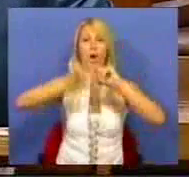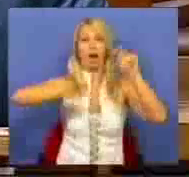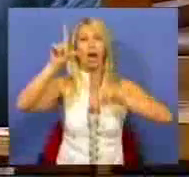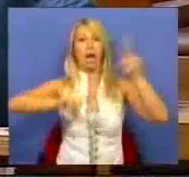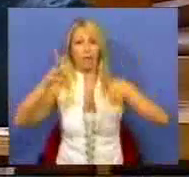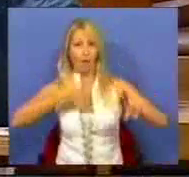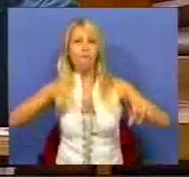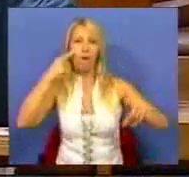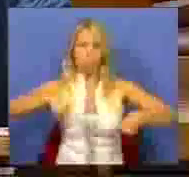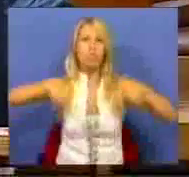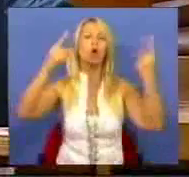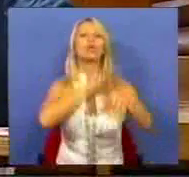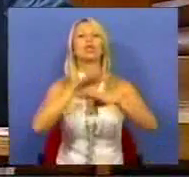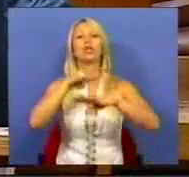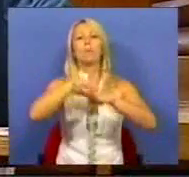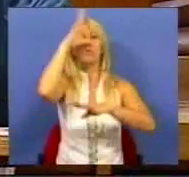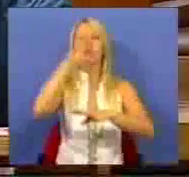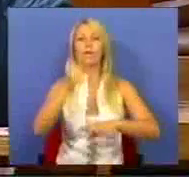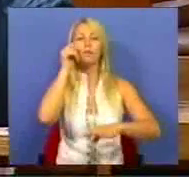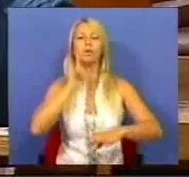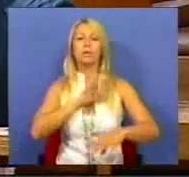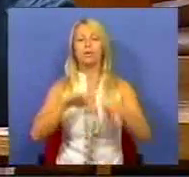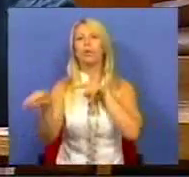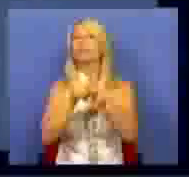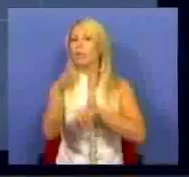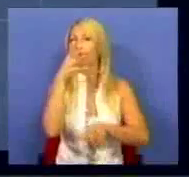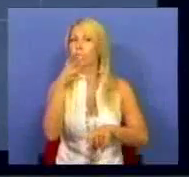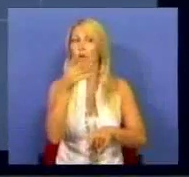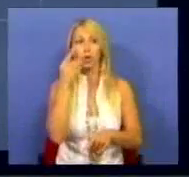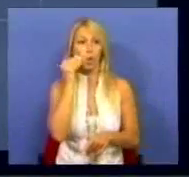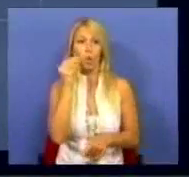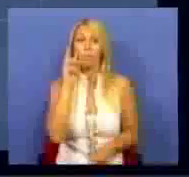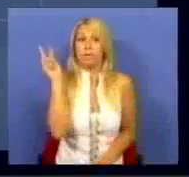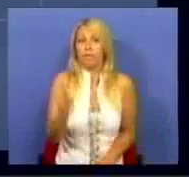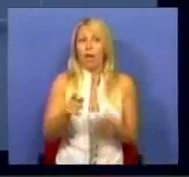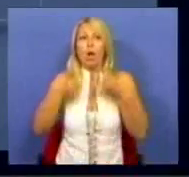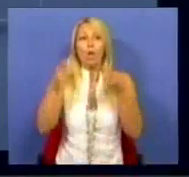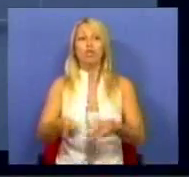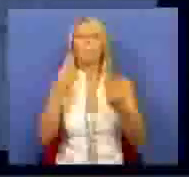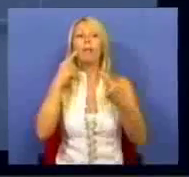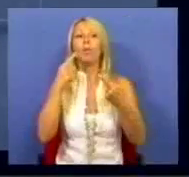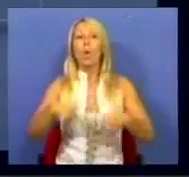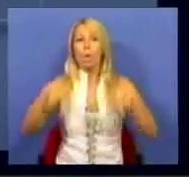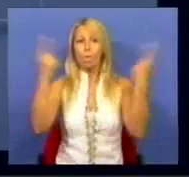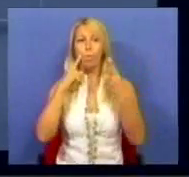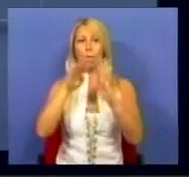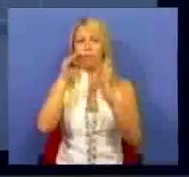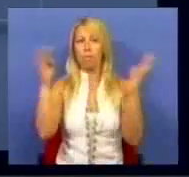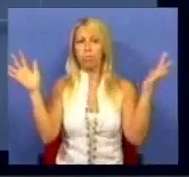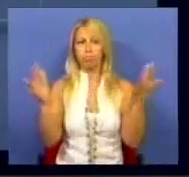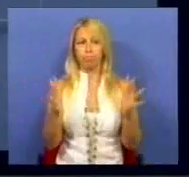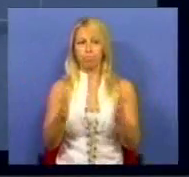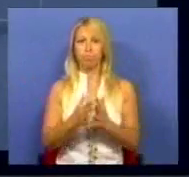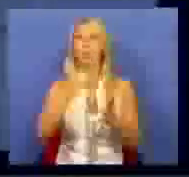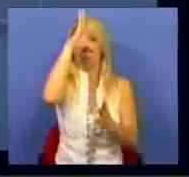mostrar, senhores membros do Governo e senhoras e senhores deputados. Como se vê, o investimento público diminui ao longo dos anos do Governo